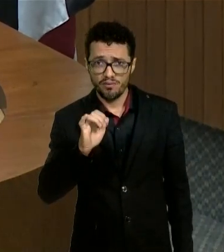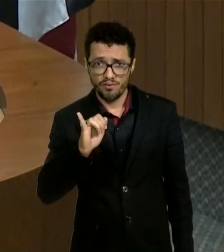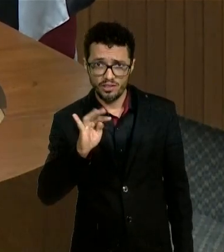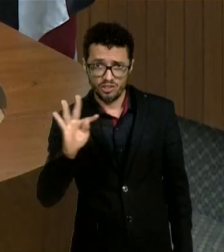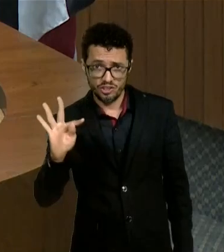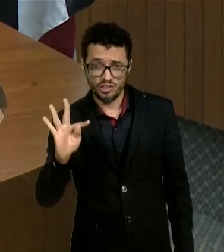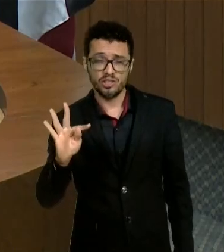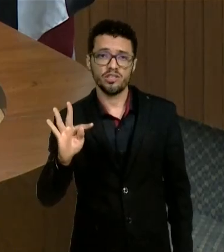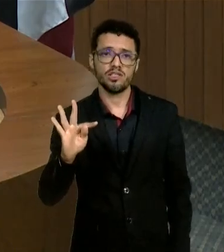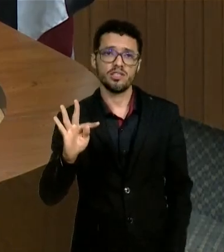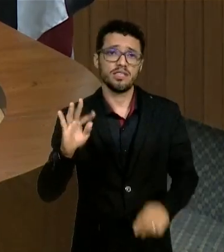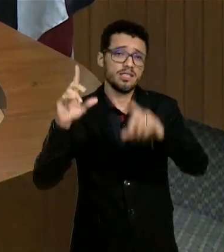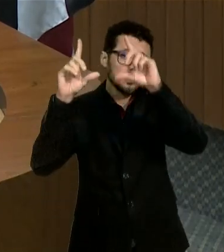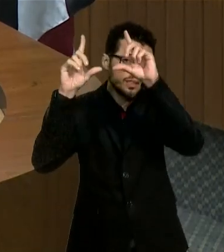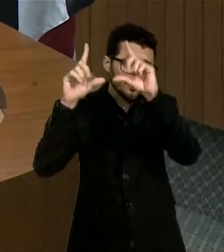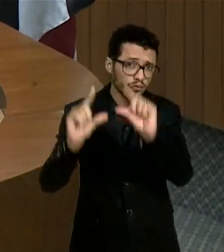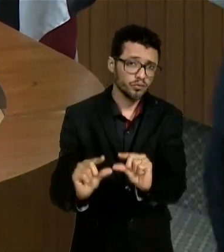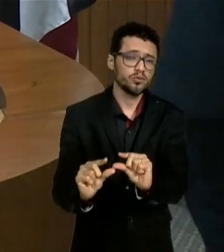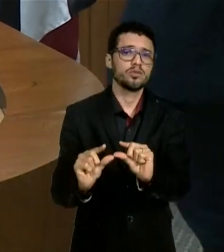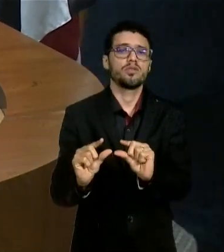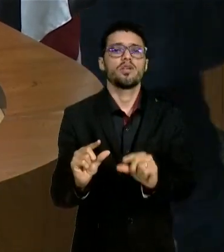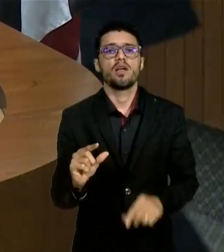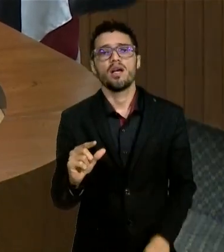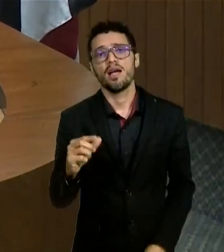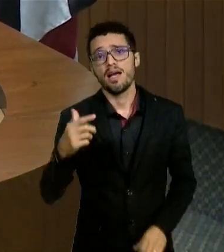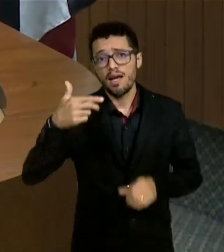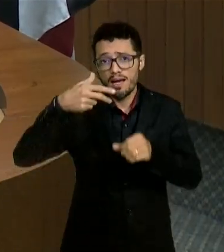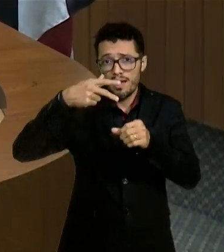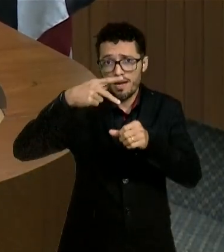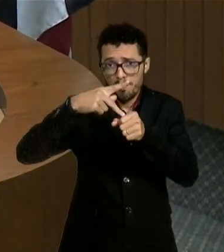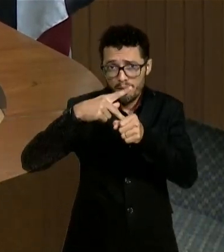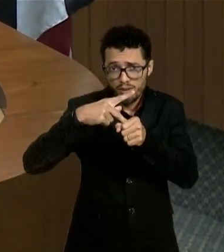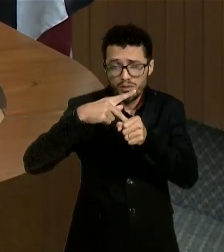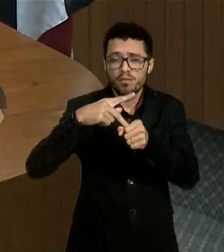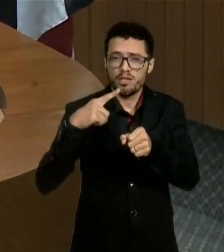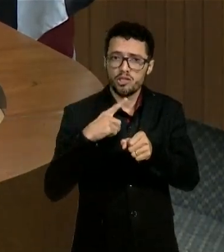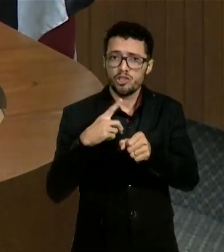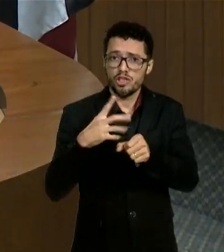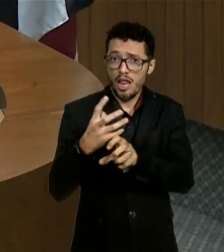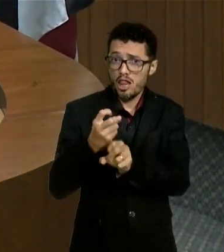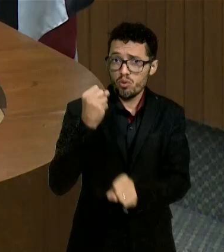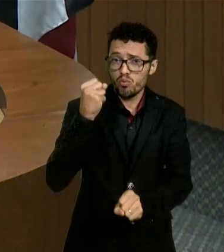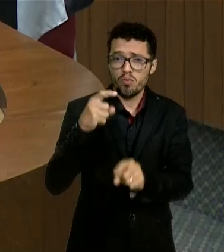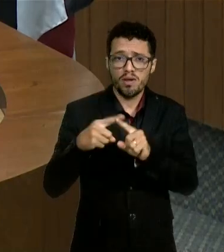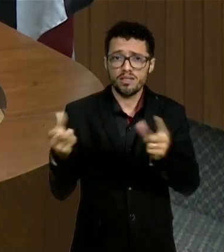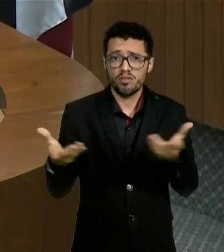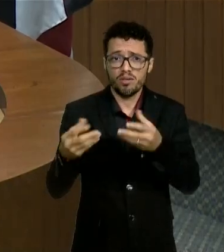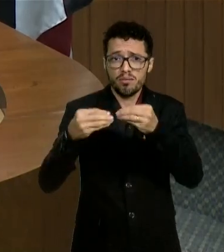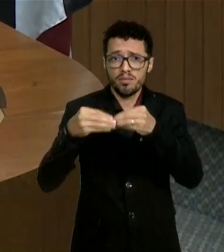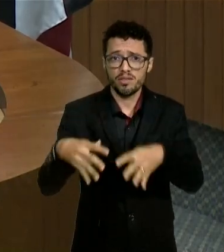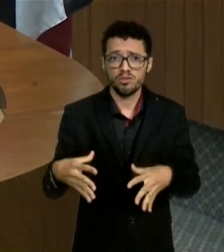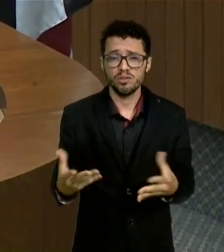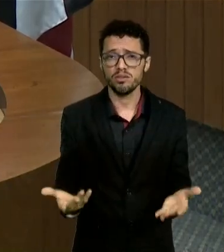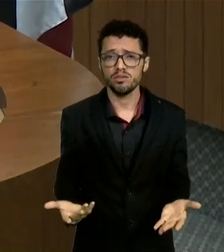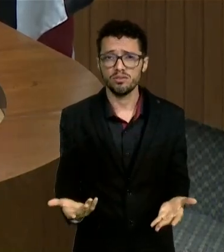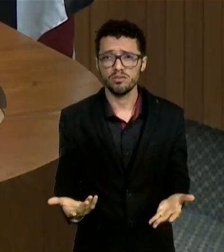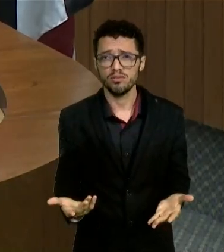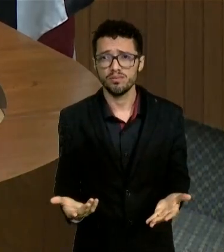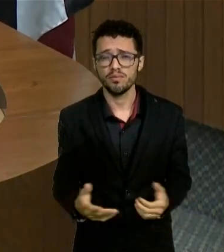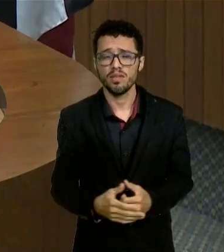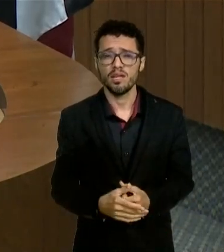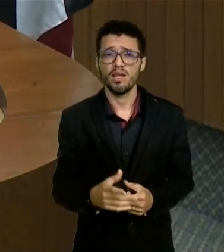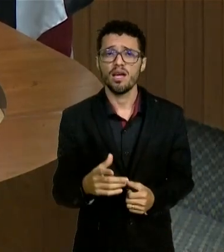dando prejuízo. O Correio, que dava lucro no governo Bolsonaro, já está dando prejuízo. E as contas do governo